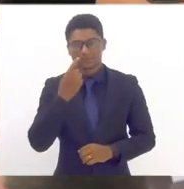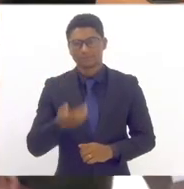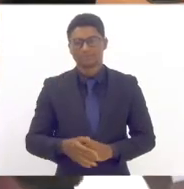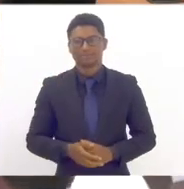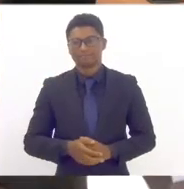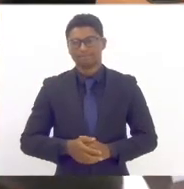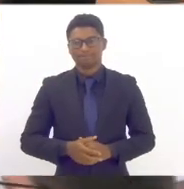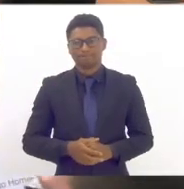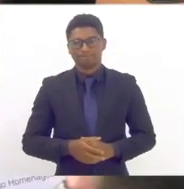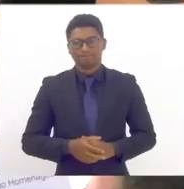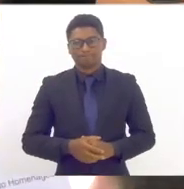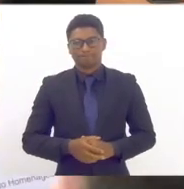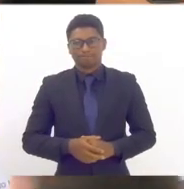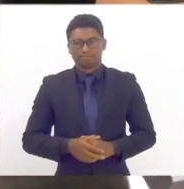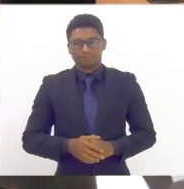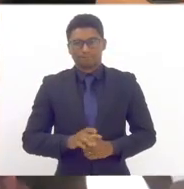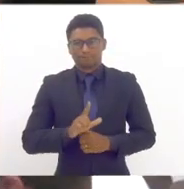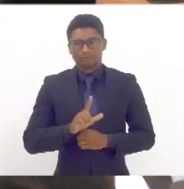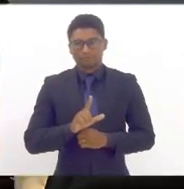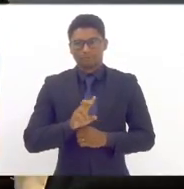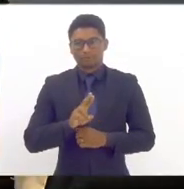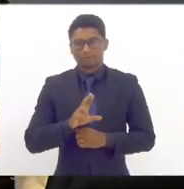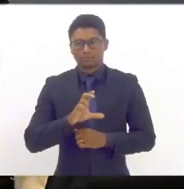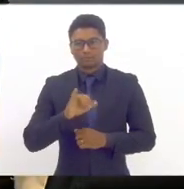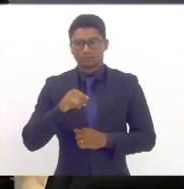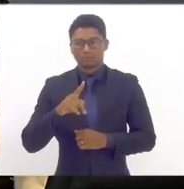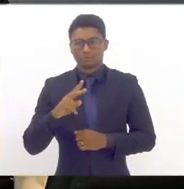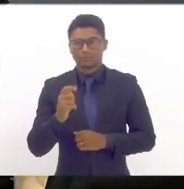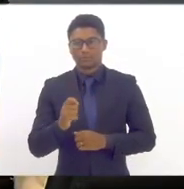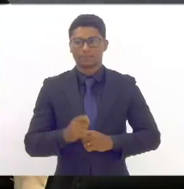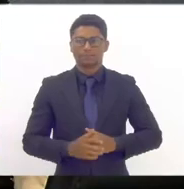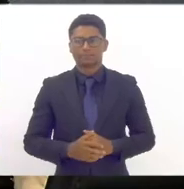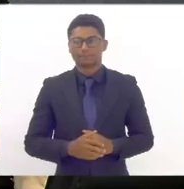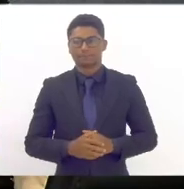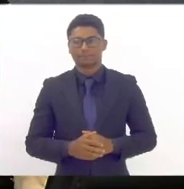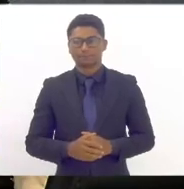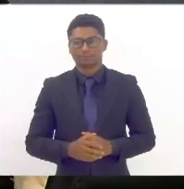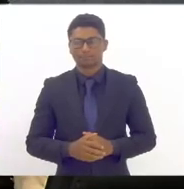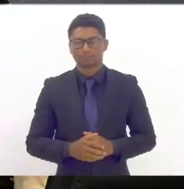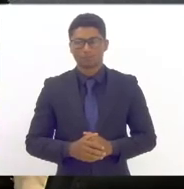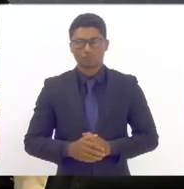Hein? Lucinha. Falei de propósito para ver se a Lucinha estava prestando atenção.